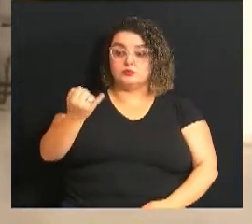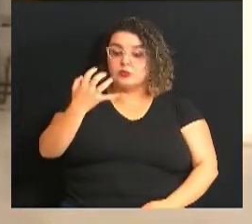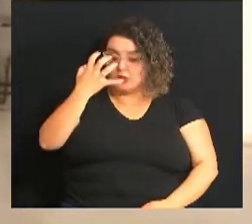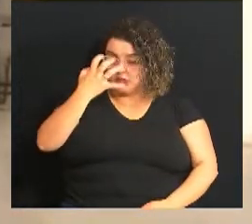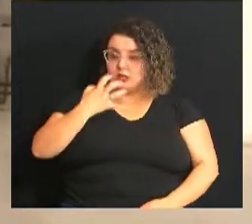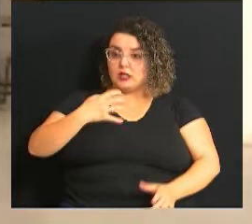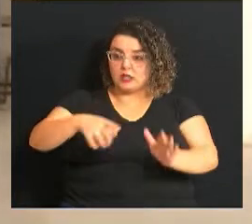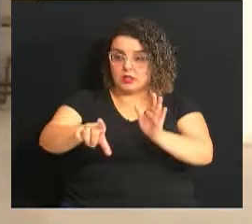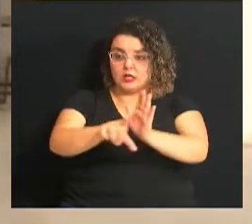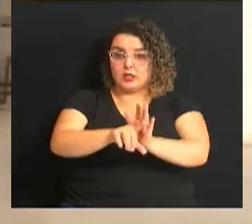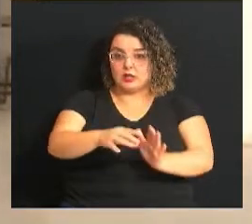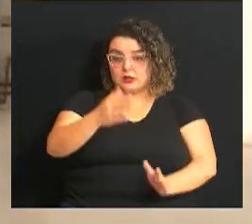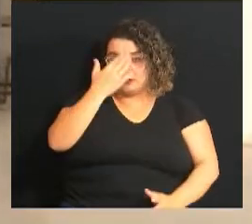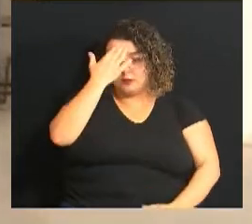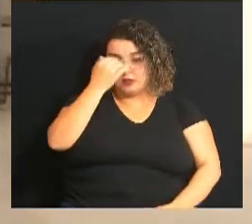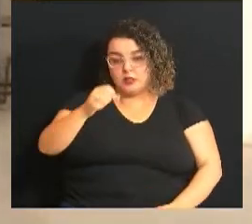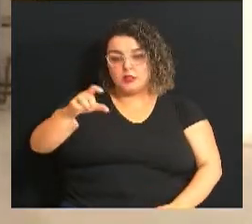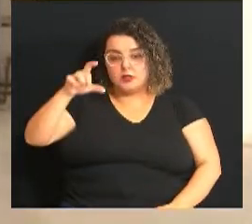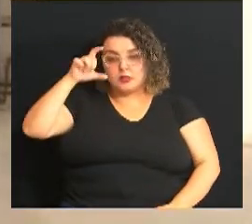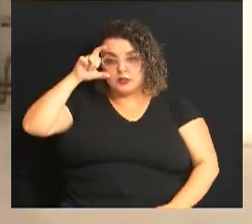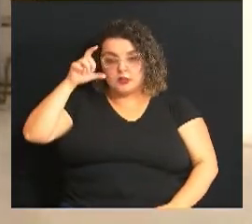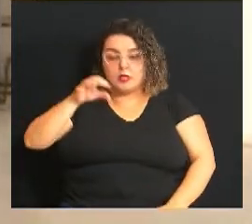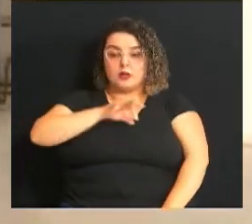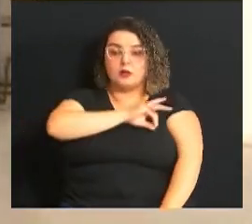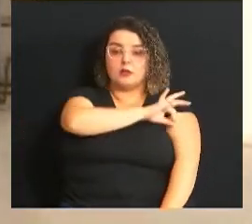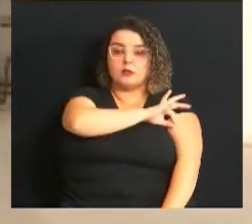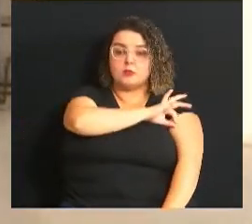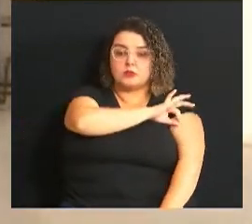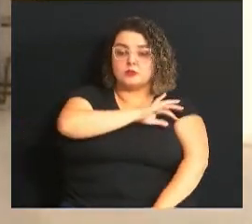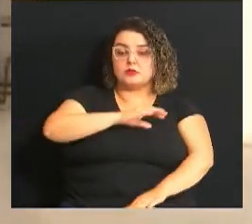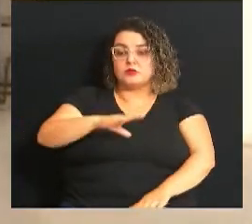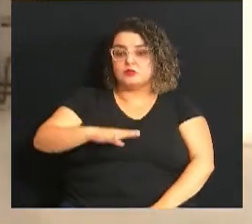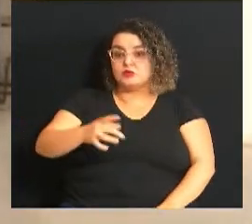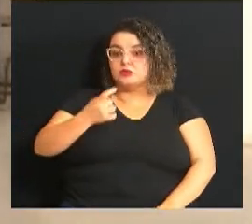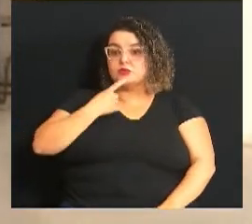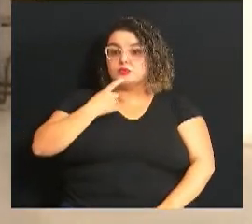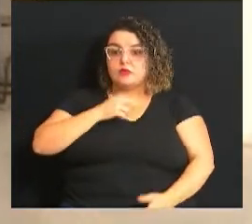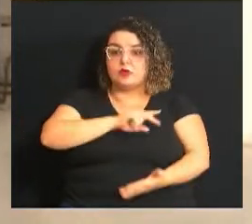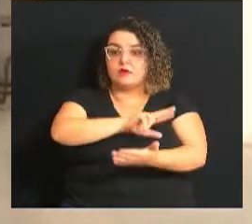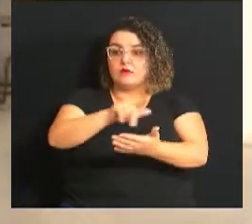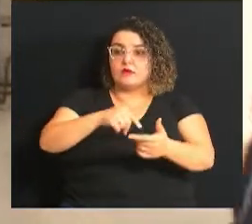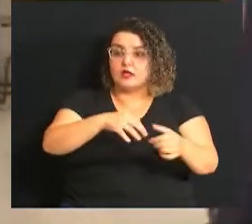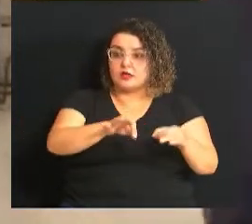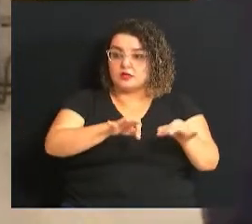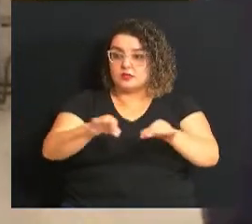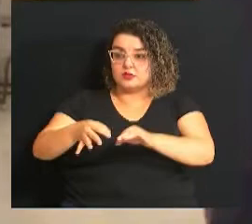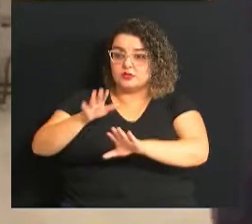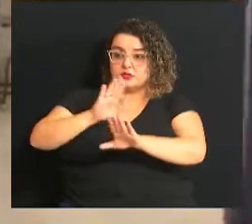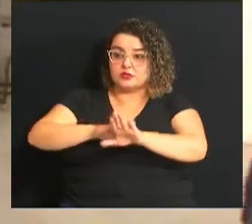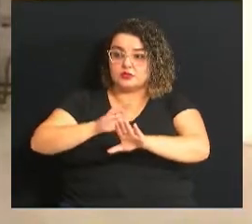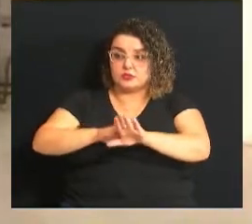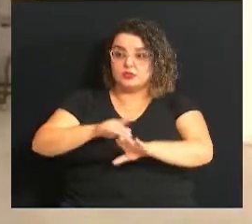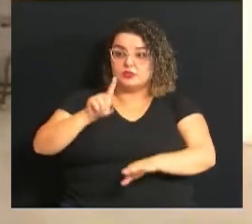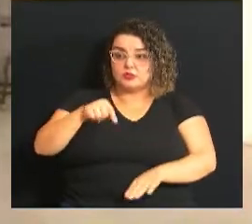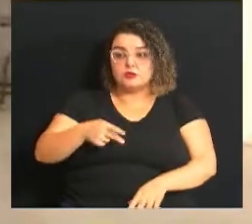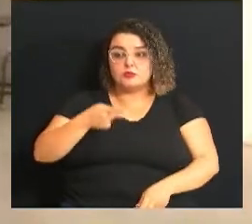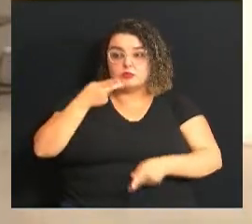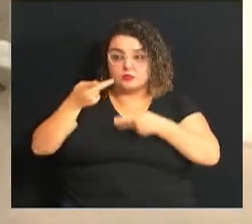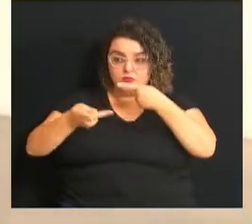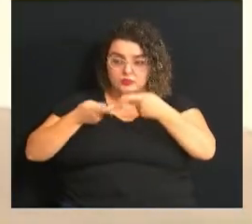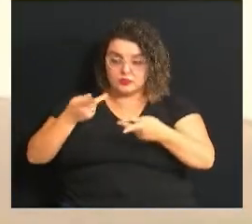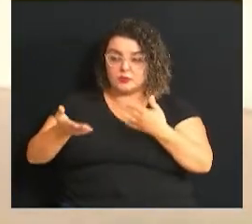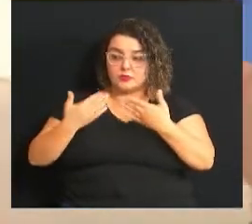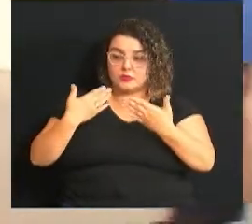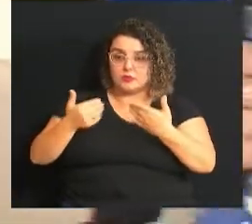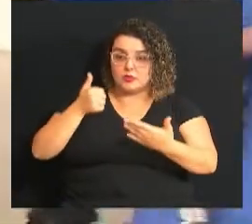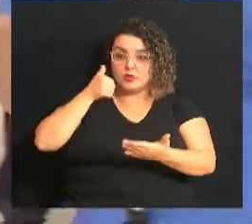da Penha. A Prefeitura de Campinas preparou uma série de ações neste Agosto Lilás e sobre ela nós vamos conversar com a secretária